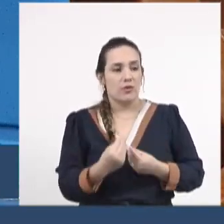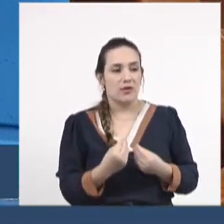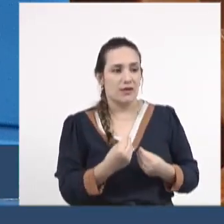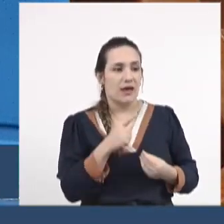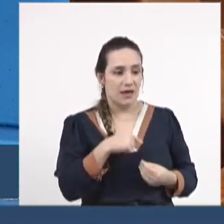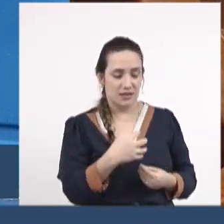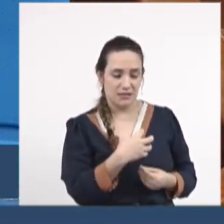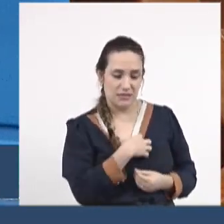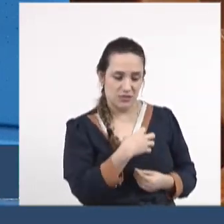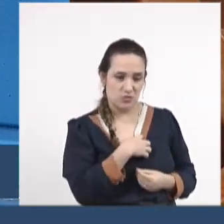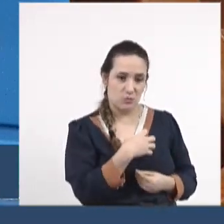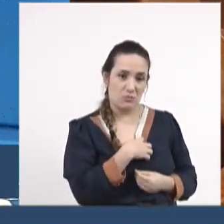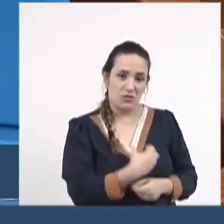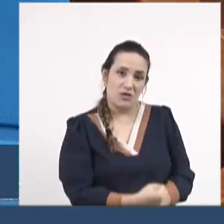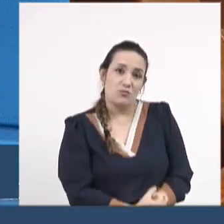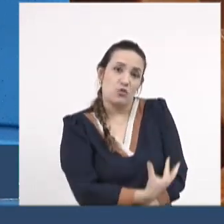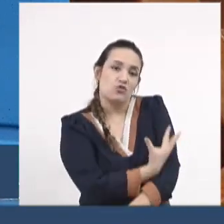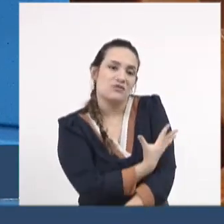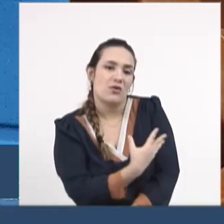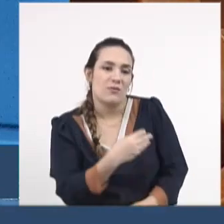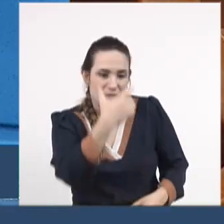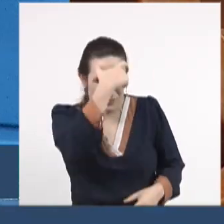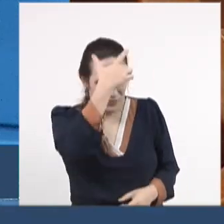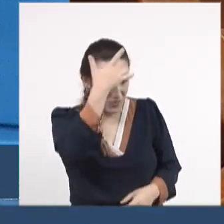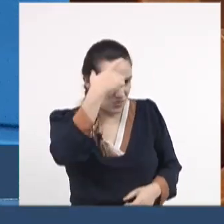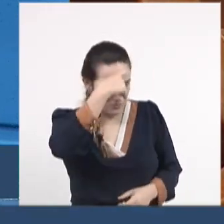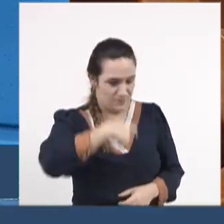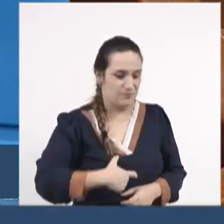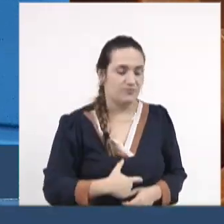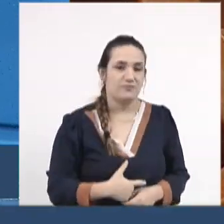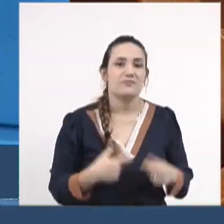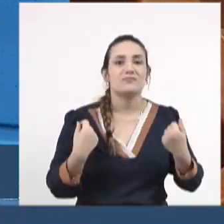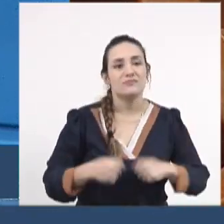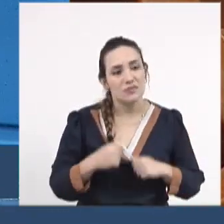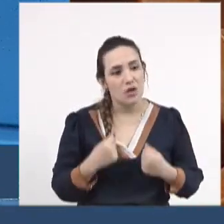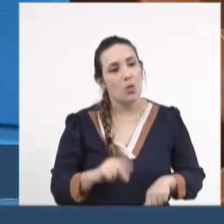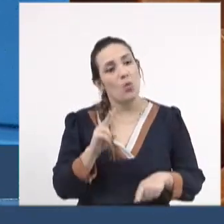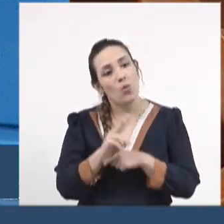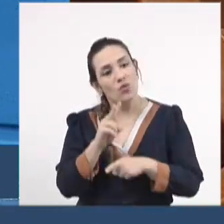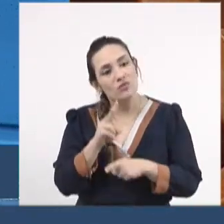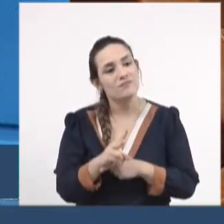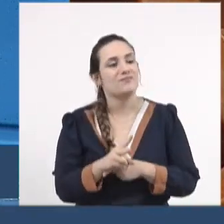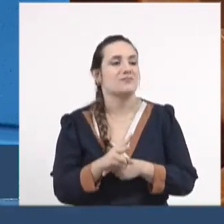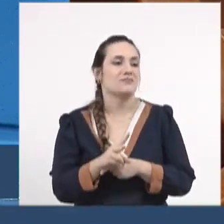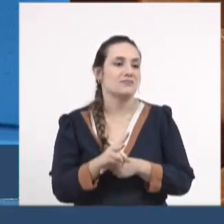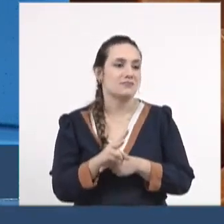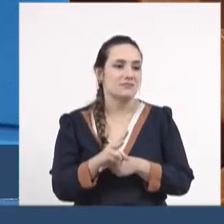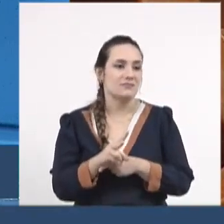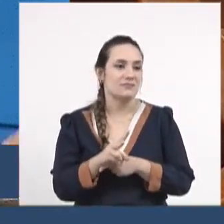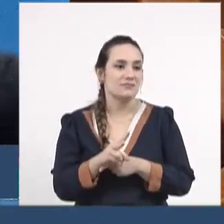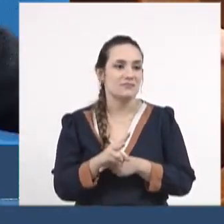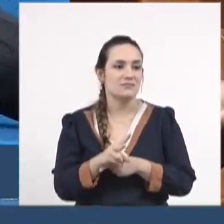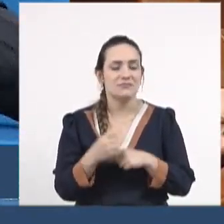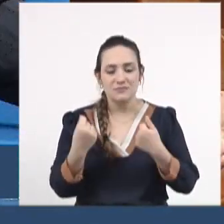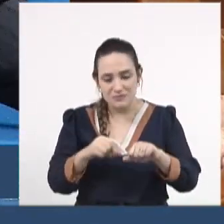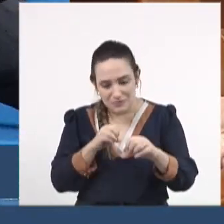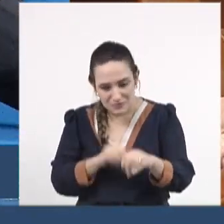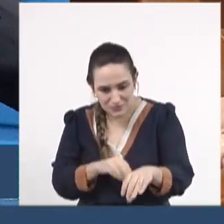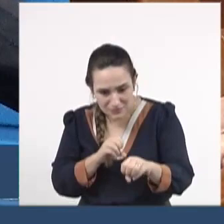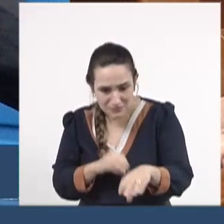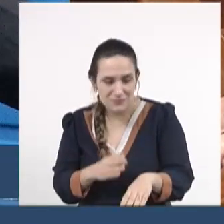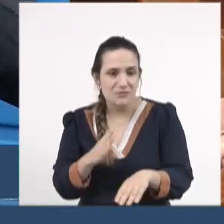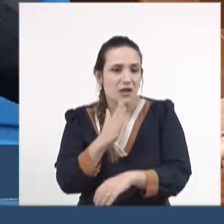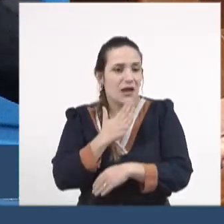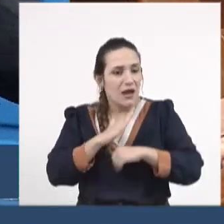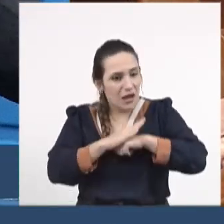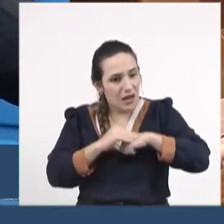Ser, eu falo sobre essa necessidade de agir preventivamente, educando as crianças, dando